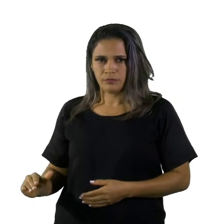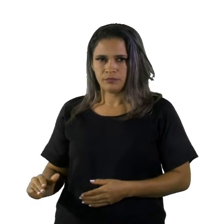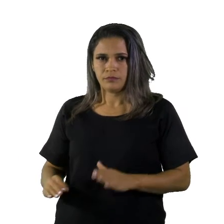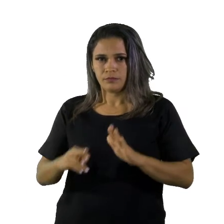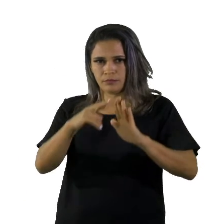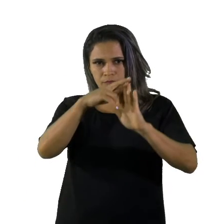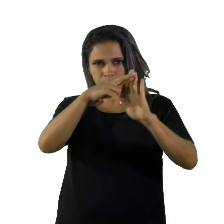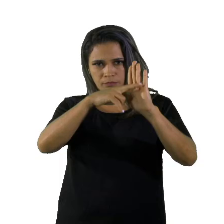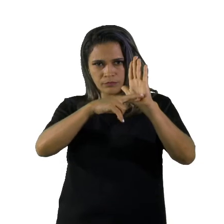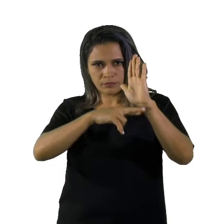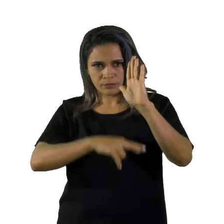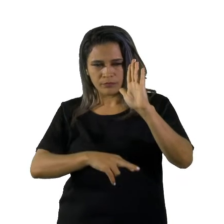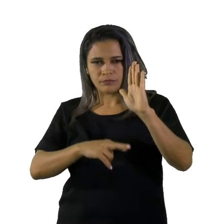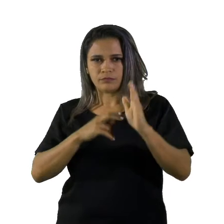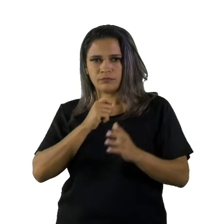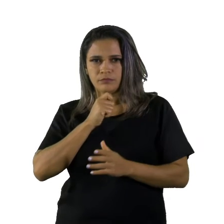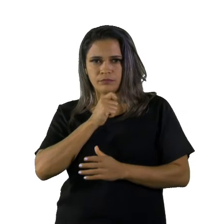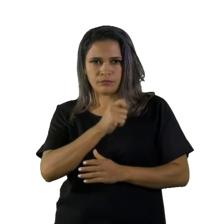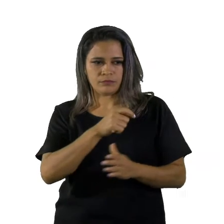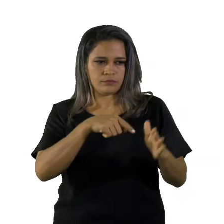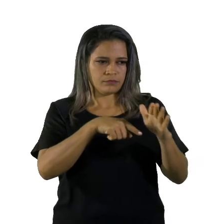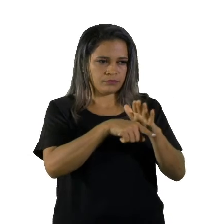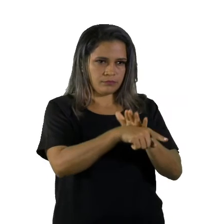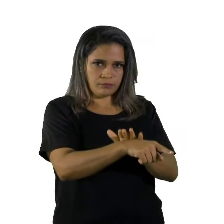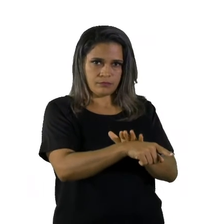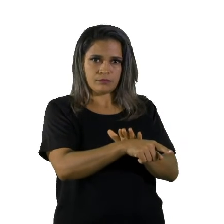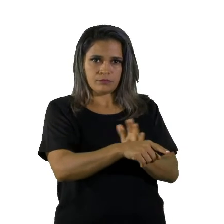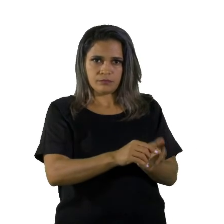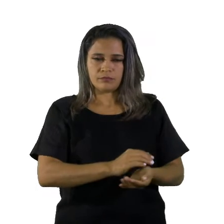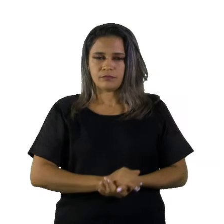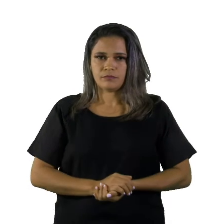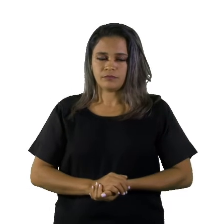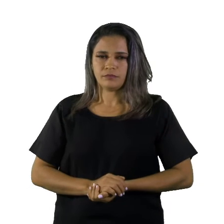roteiro, o entrevistador fez a pergunta ao entrevistado.